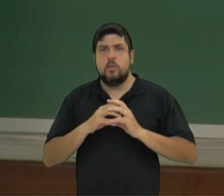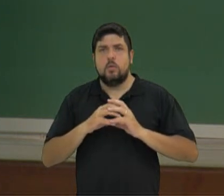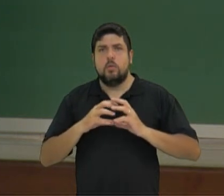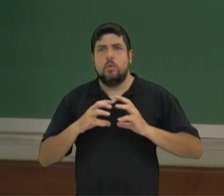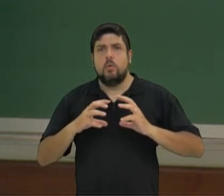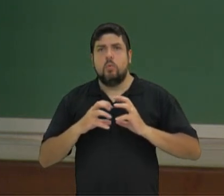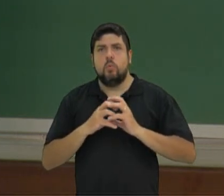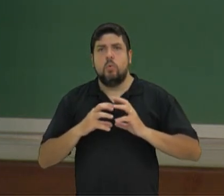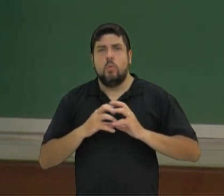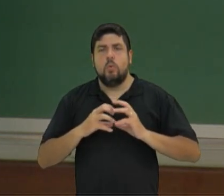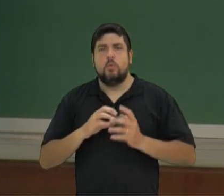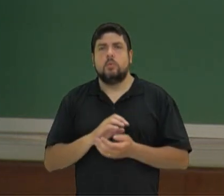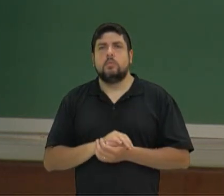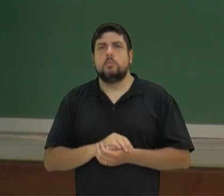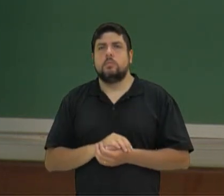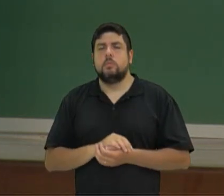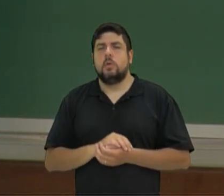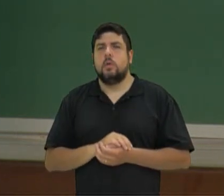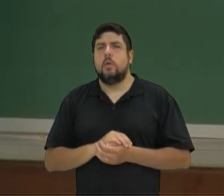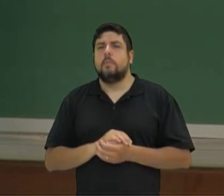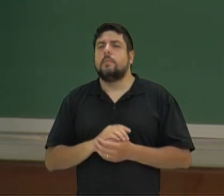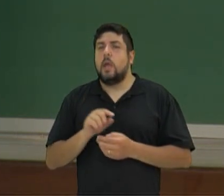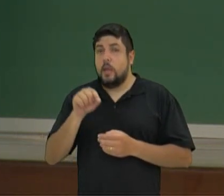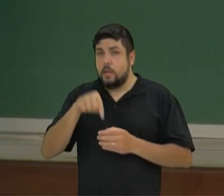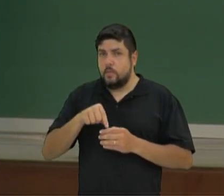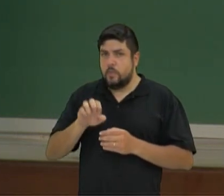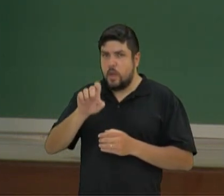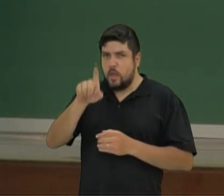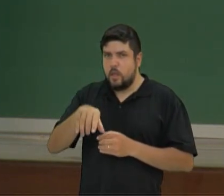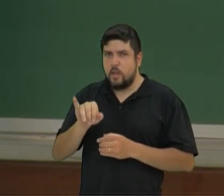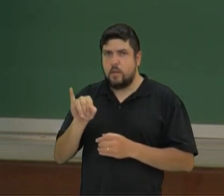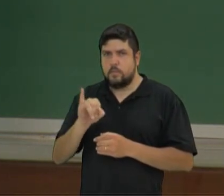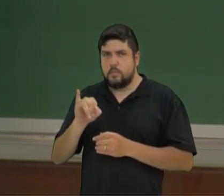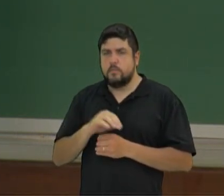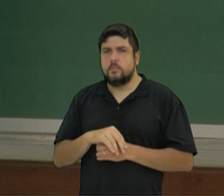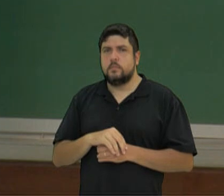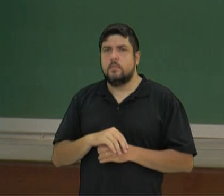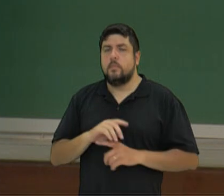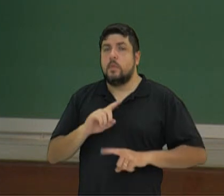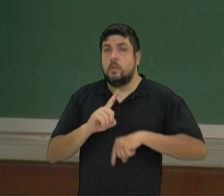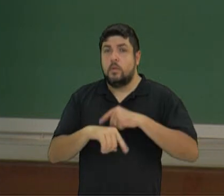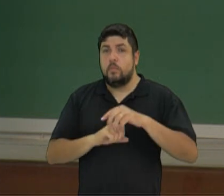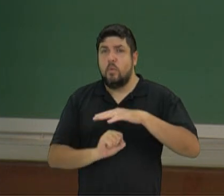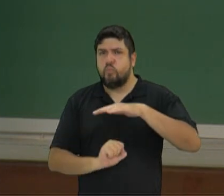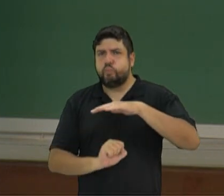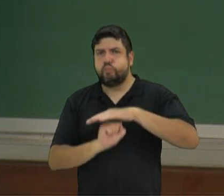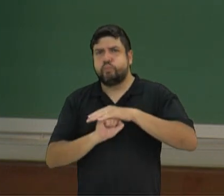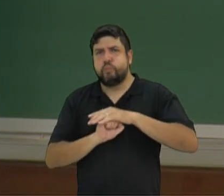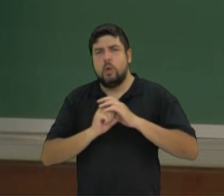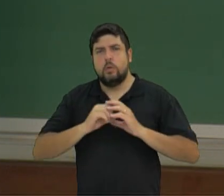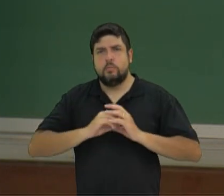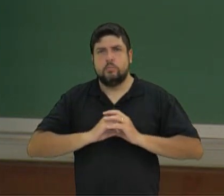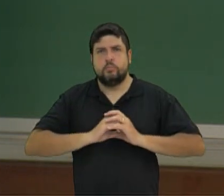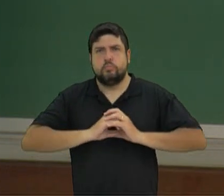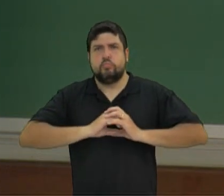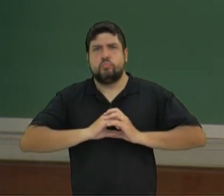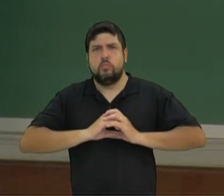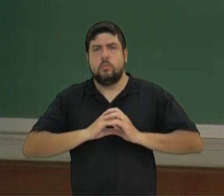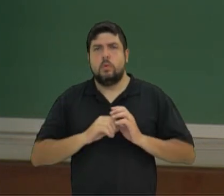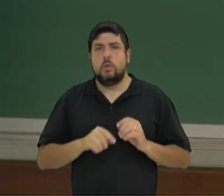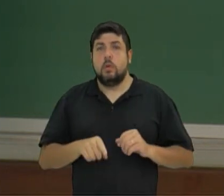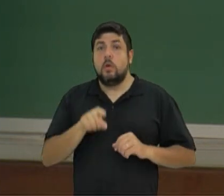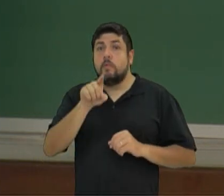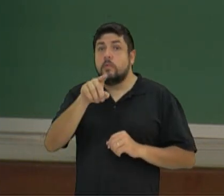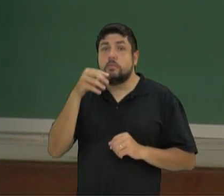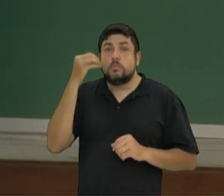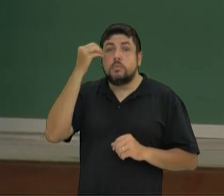involuntária, vai chegar um momento que a nossa bexiga está com uma capacidade de líquido muito grande, mesmo que você tente